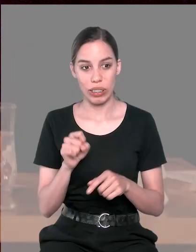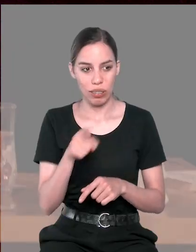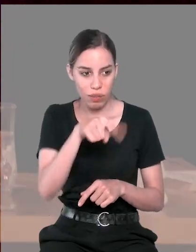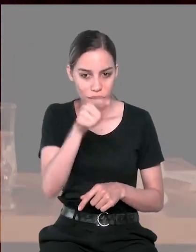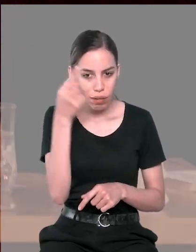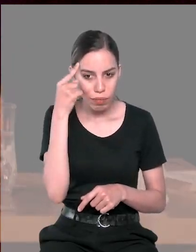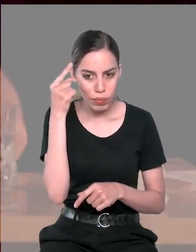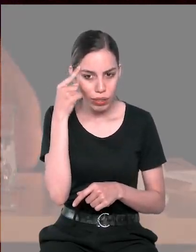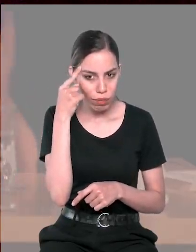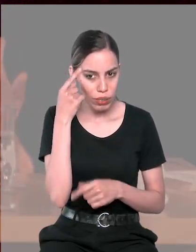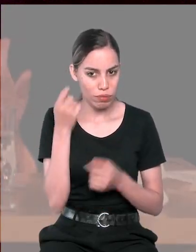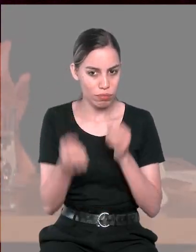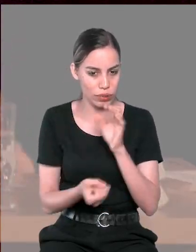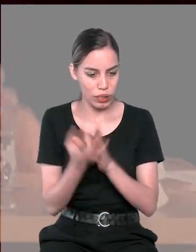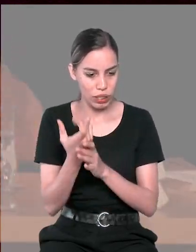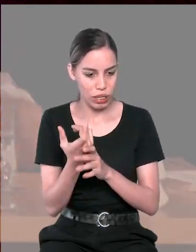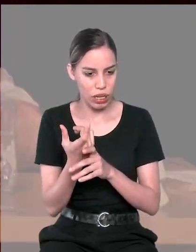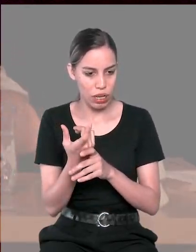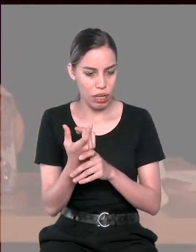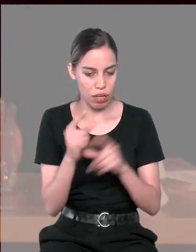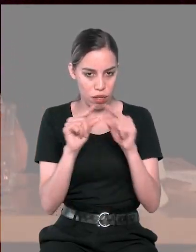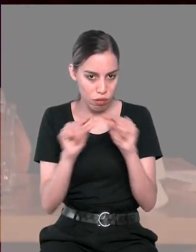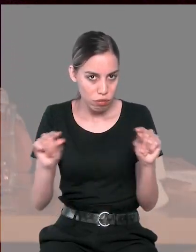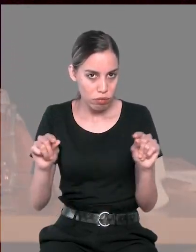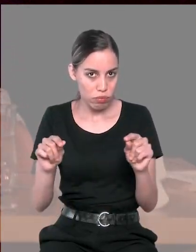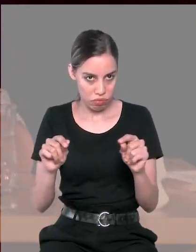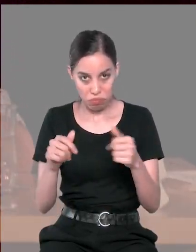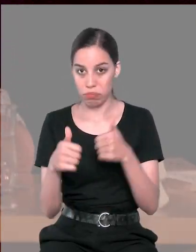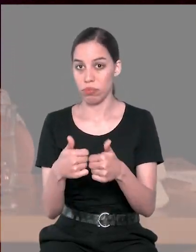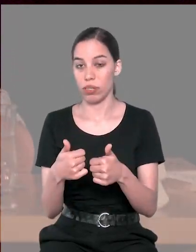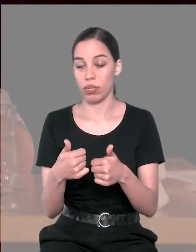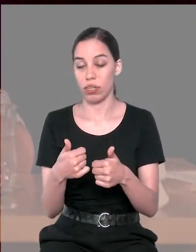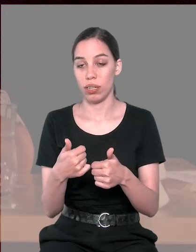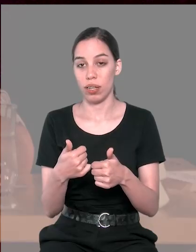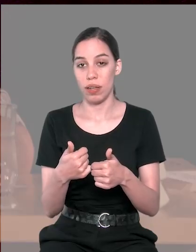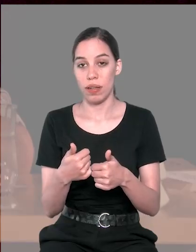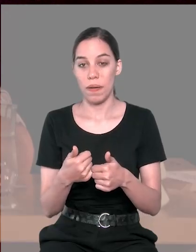Se vocês forem pensar o que é preciso para escrever um verso, vocês não vão escrever nunca um verso.